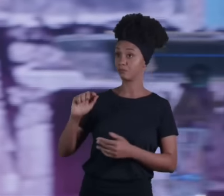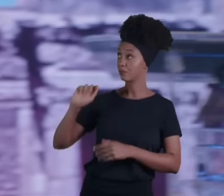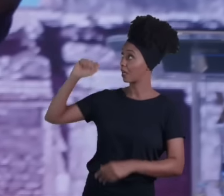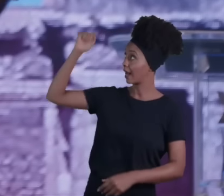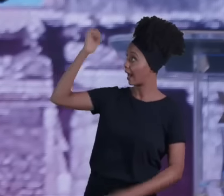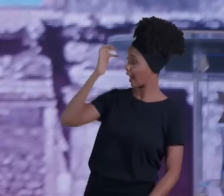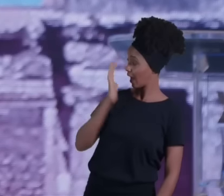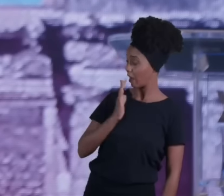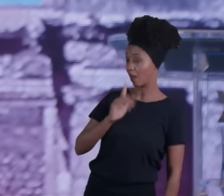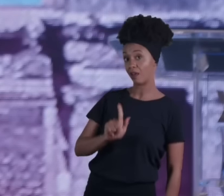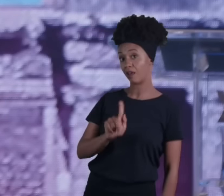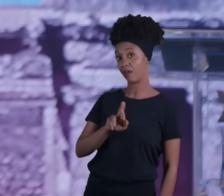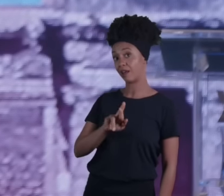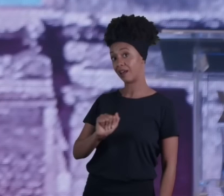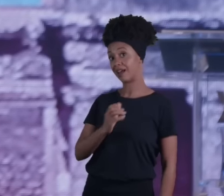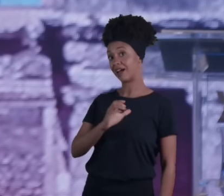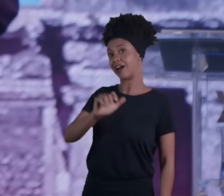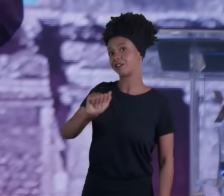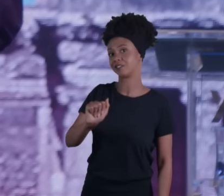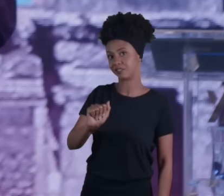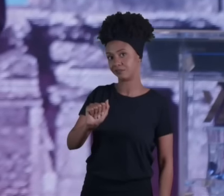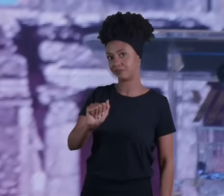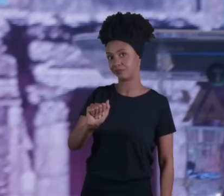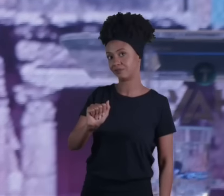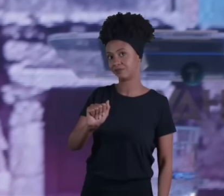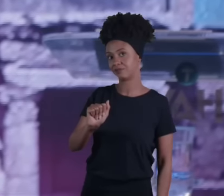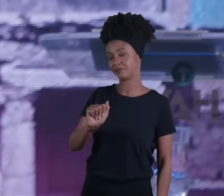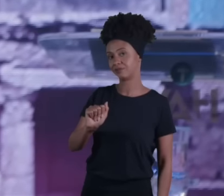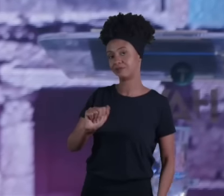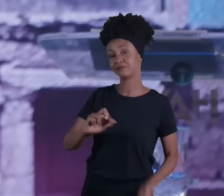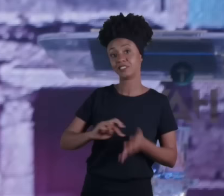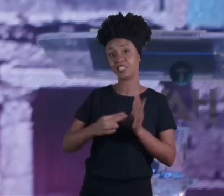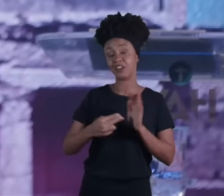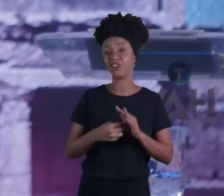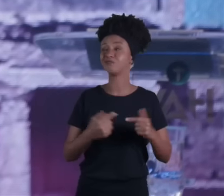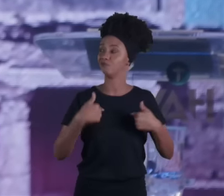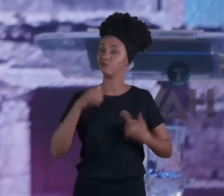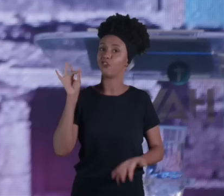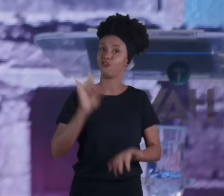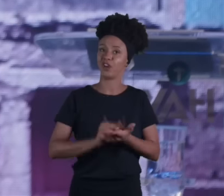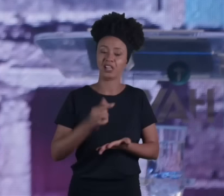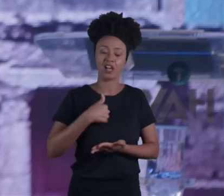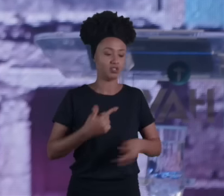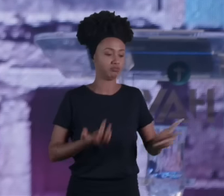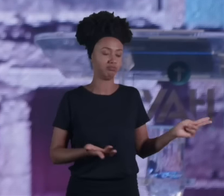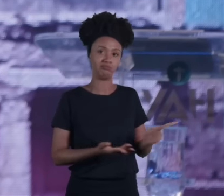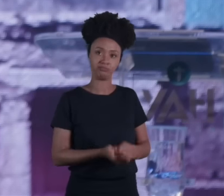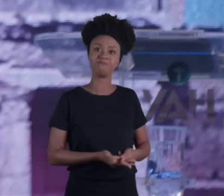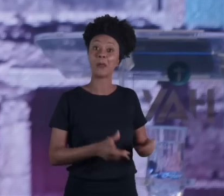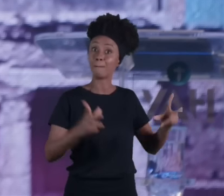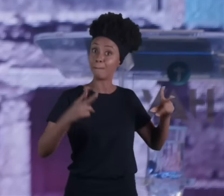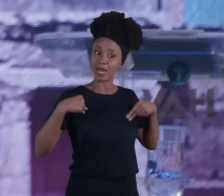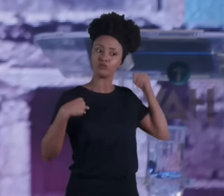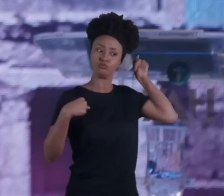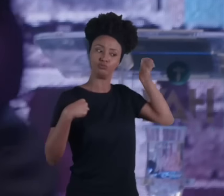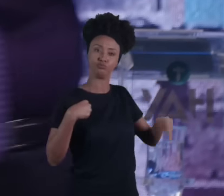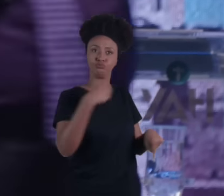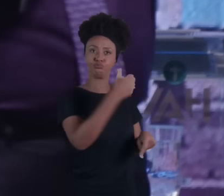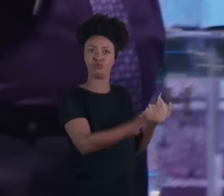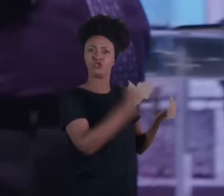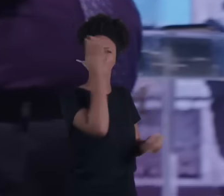graça é isso. É você merecer o inferno e receber o céu. É